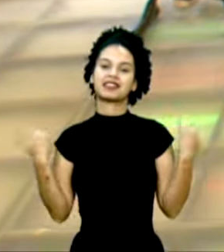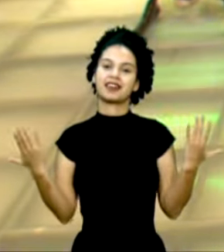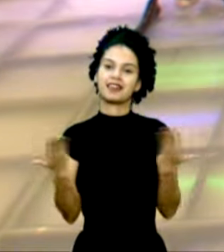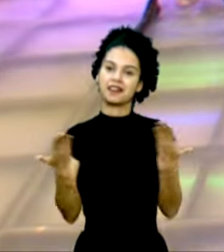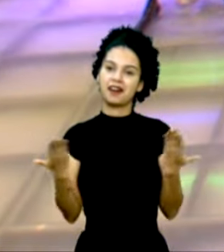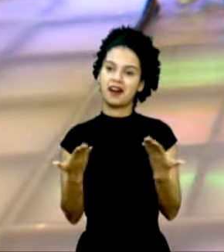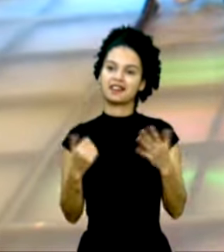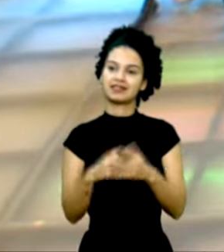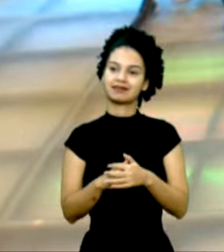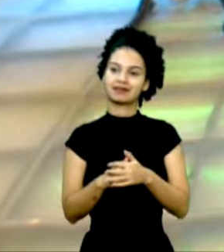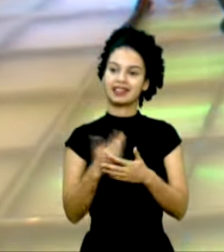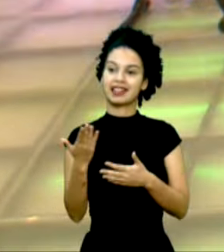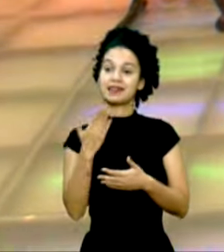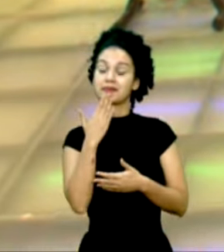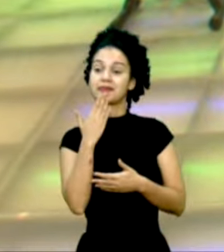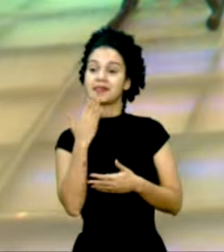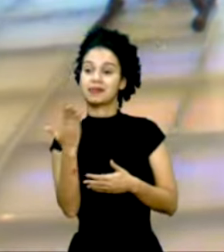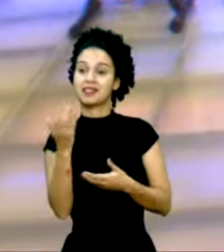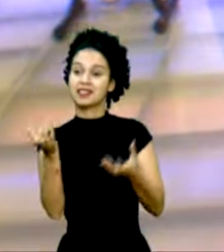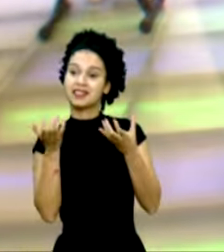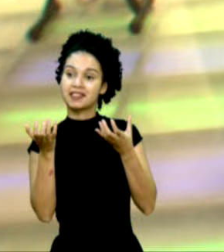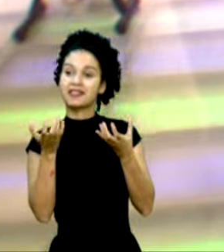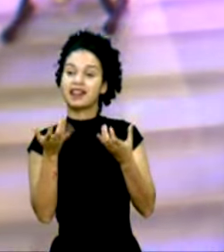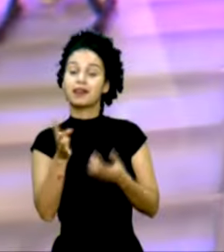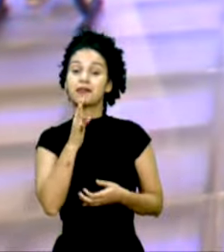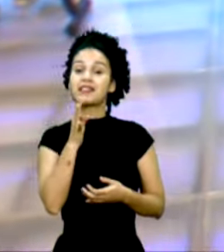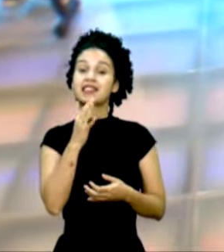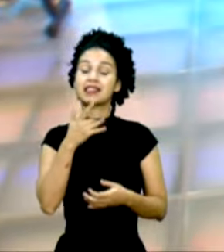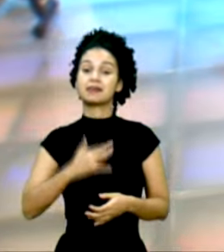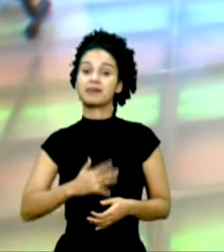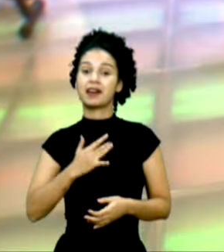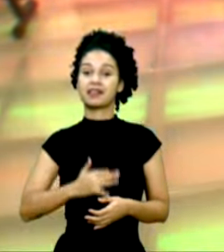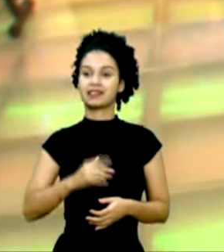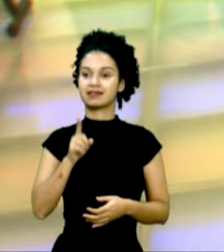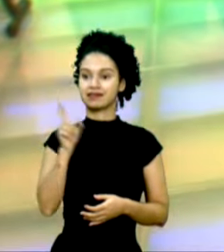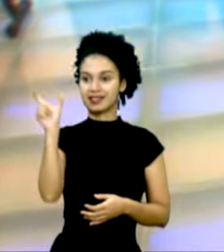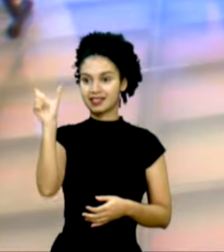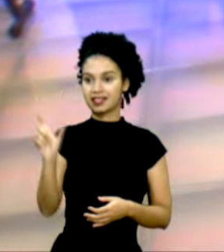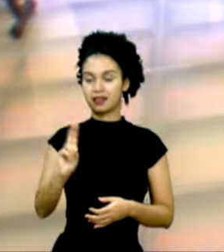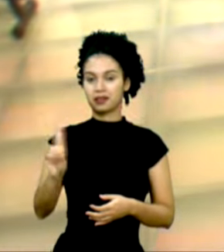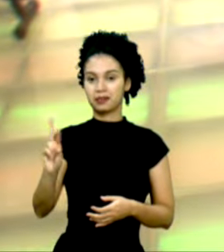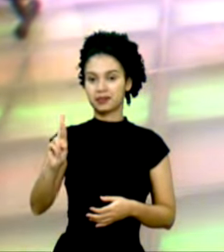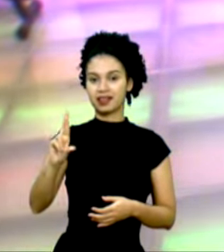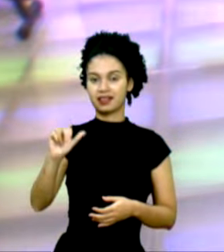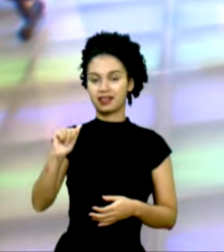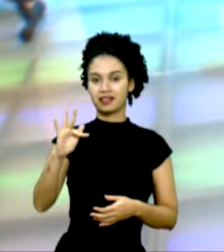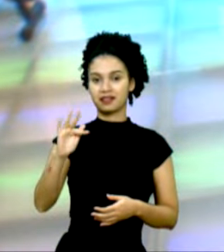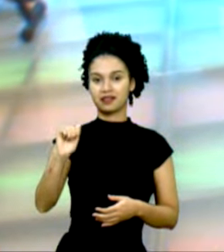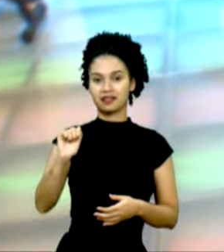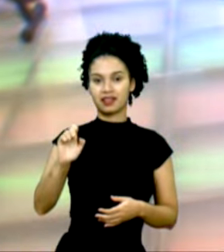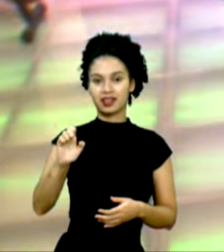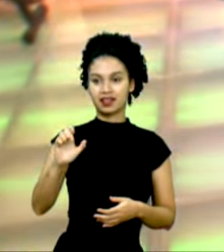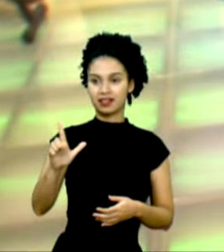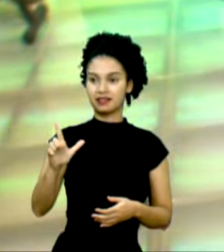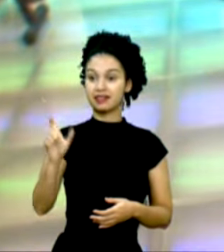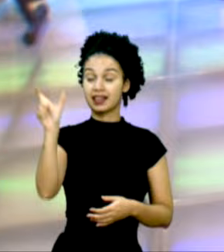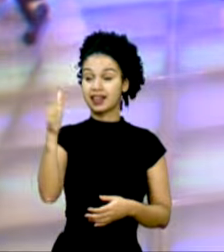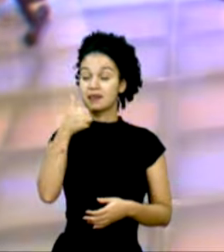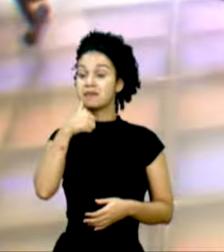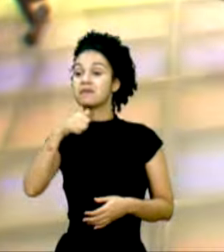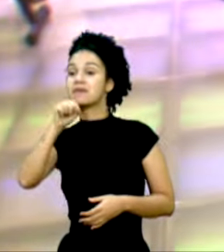de presente conhecer a Paulinha e o Algo Mais, que é o Rafael da Silva, tá aqui com a mamãe. Tudo aí,